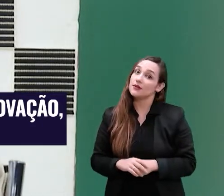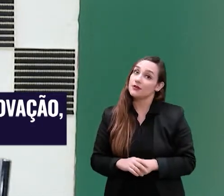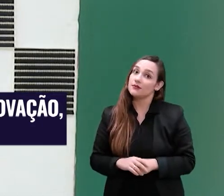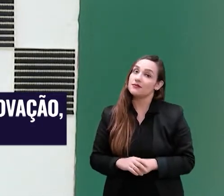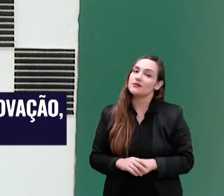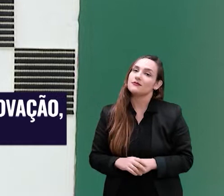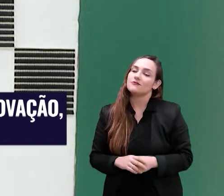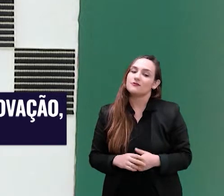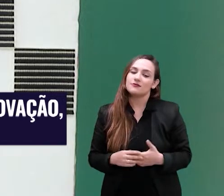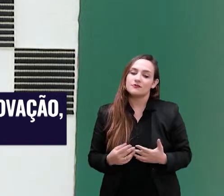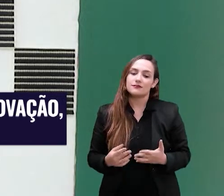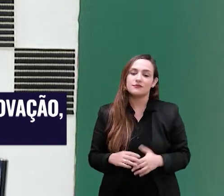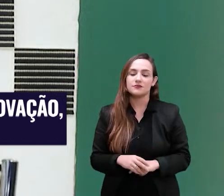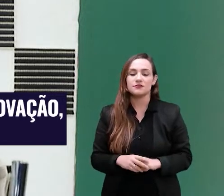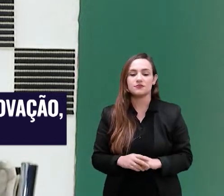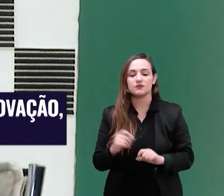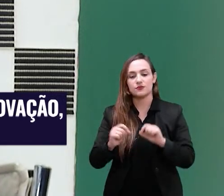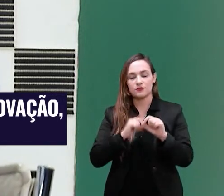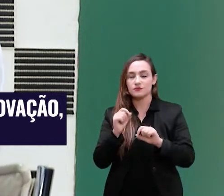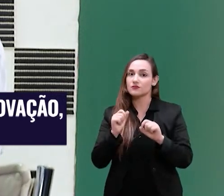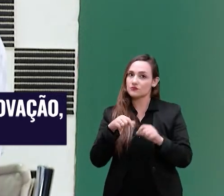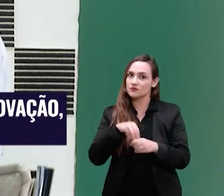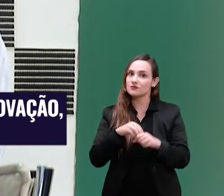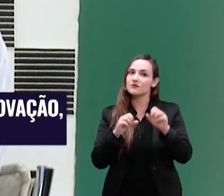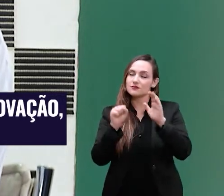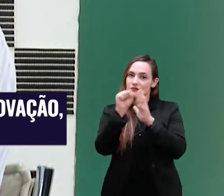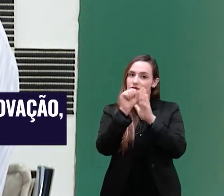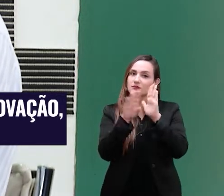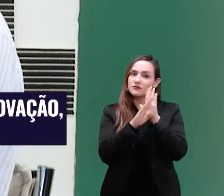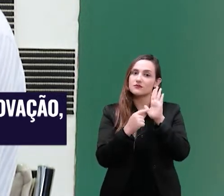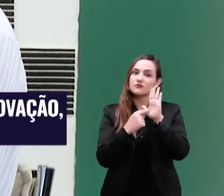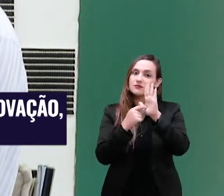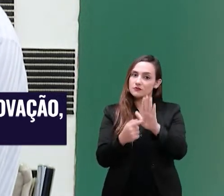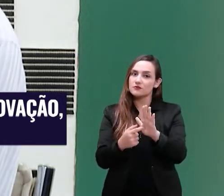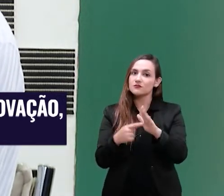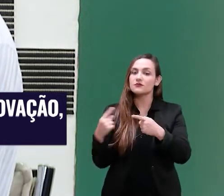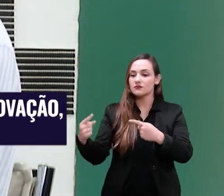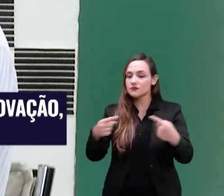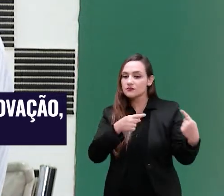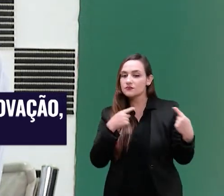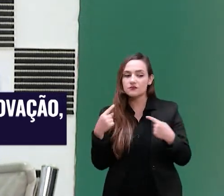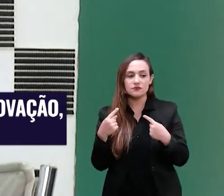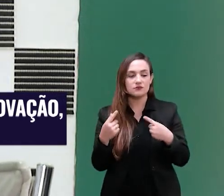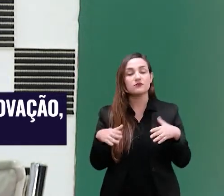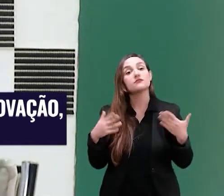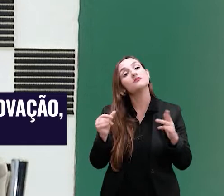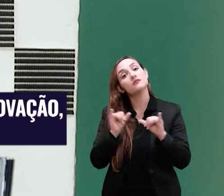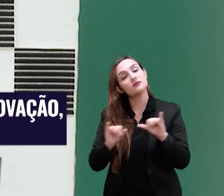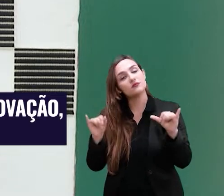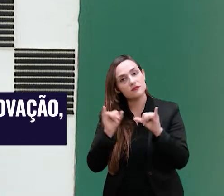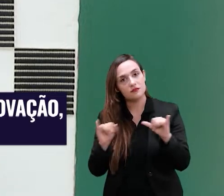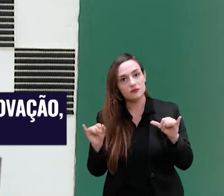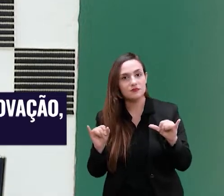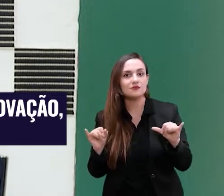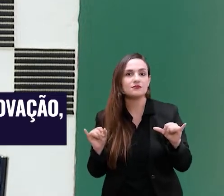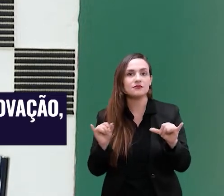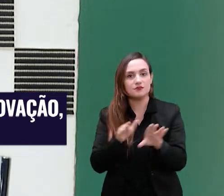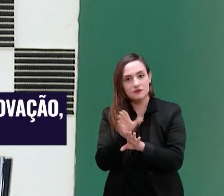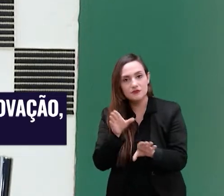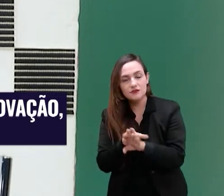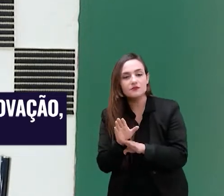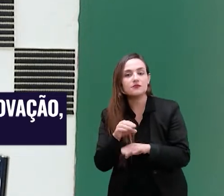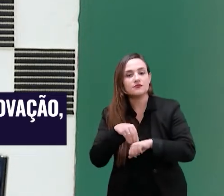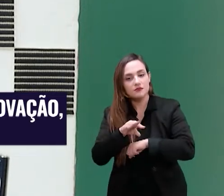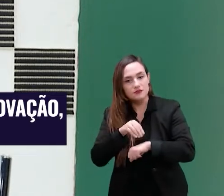tem muito ao Sebrae, mas que tem muito a ver com, assim, com a nossa capacidade de execução e de levar com a informação, o conteúdo, o